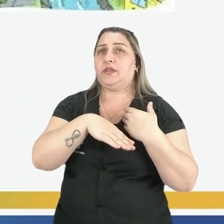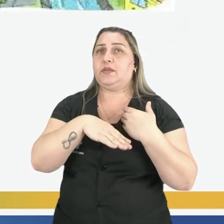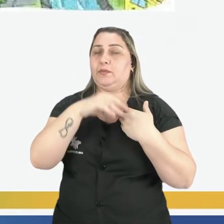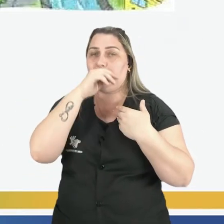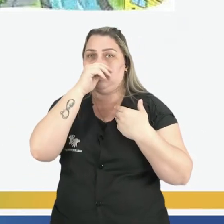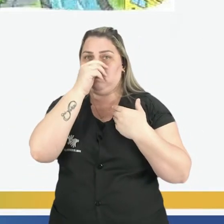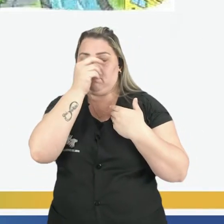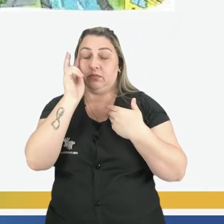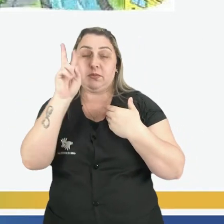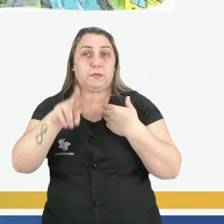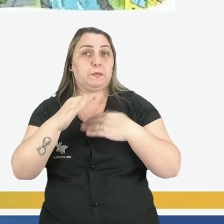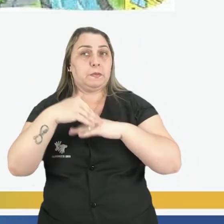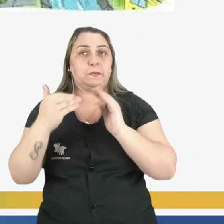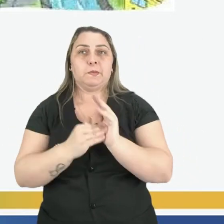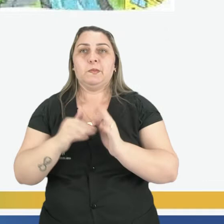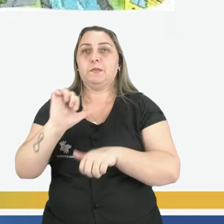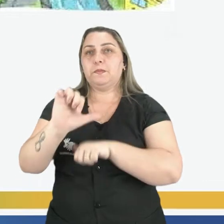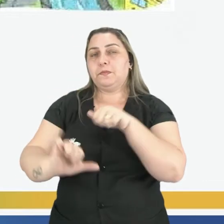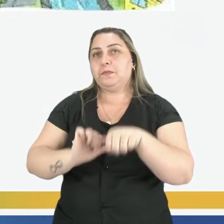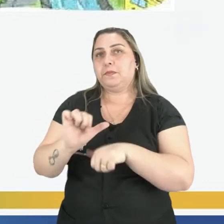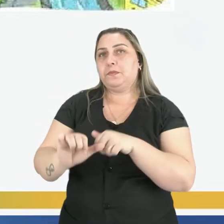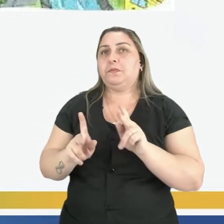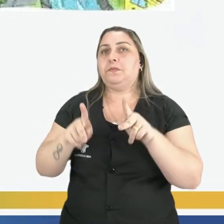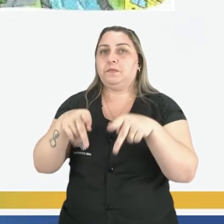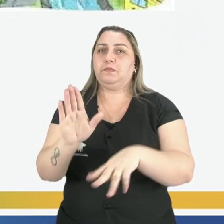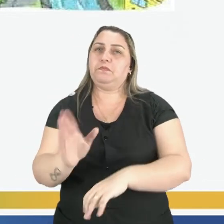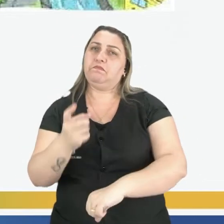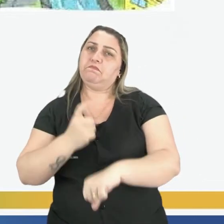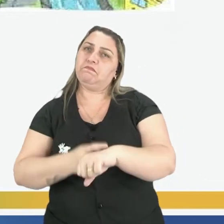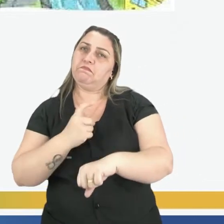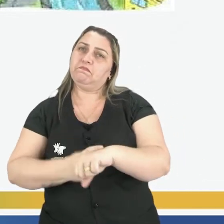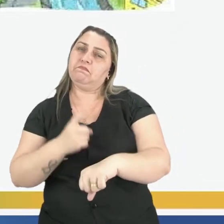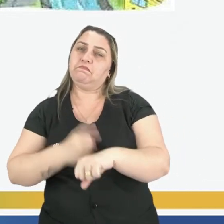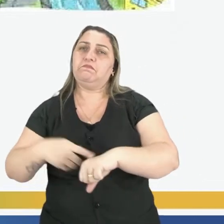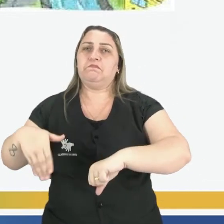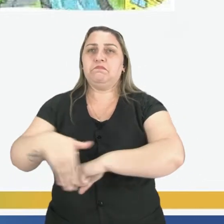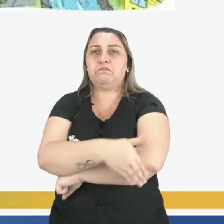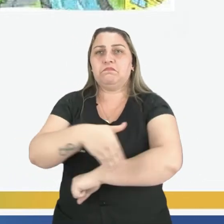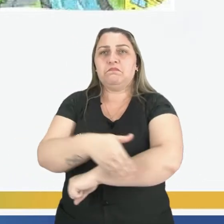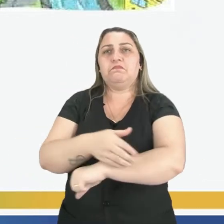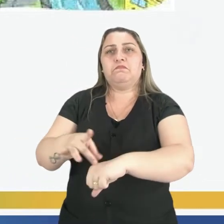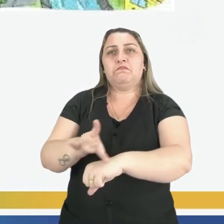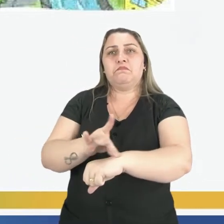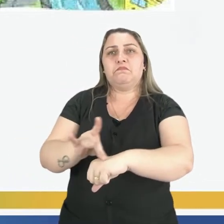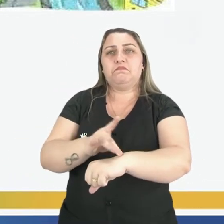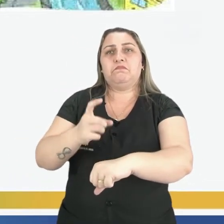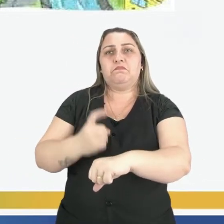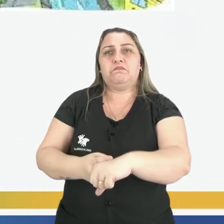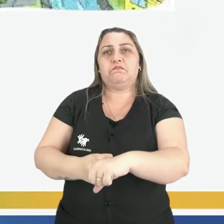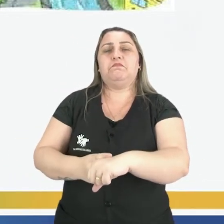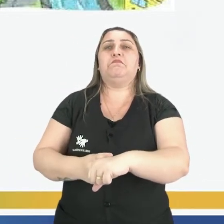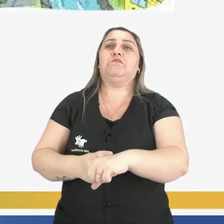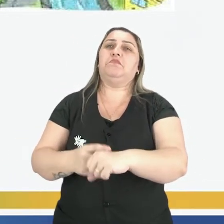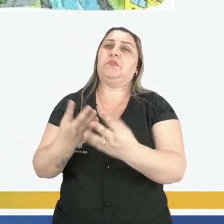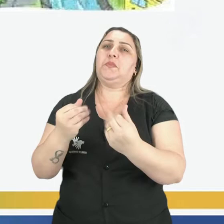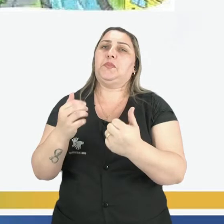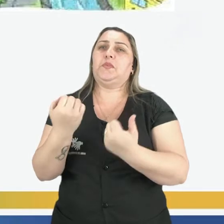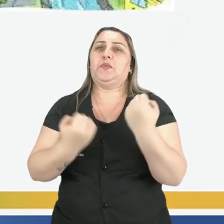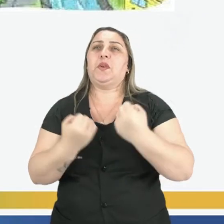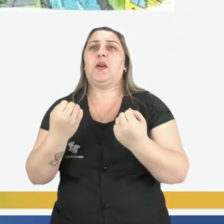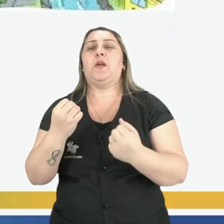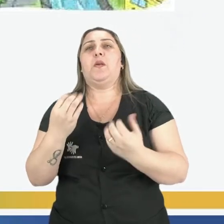Então veja que tudo mudou. A ponte já é de concreto, ruas asfaltadas, muitos carros,